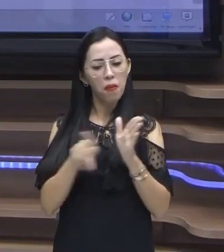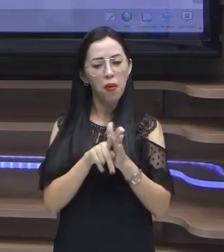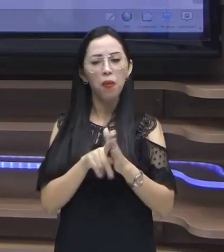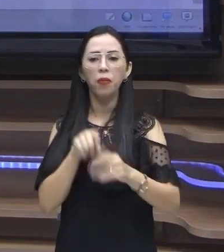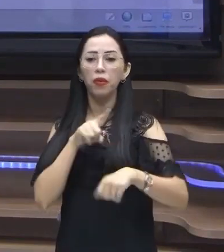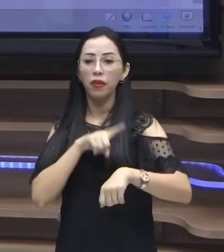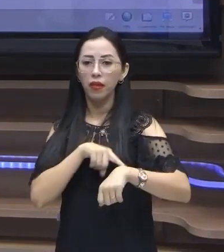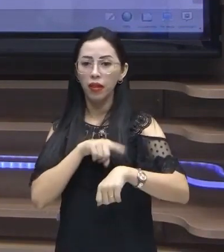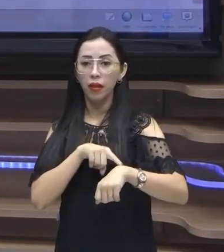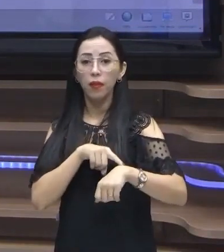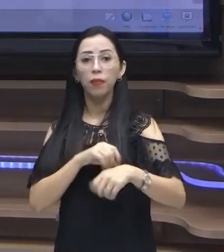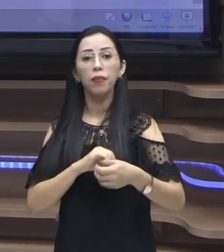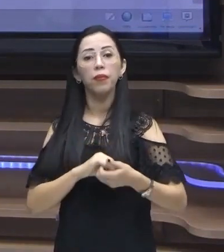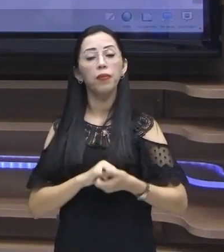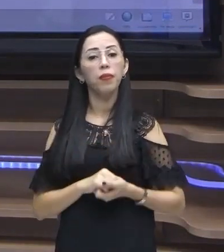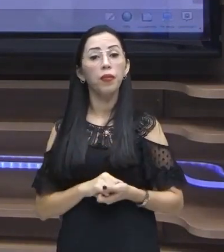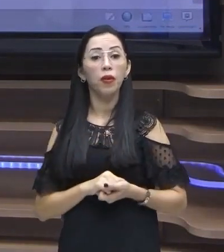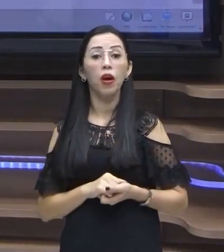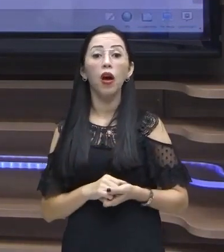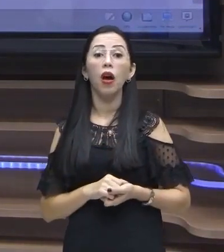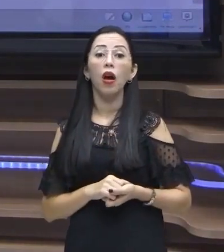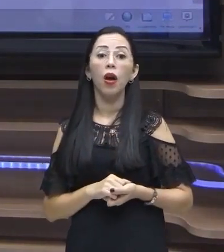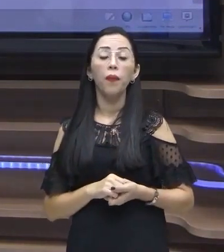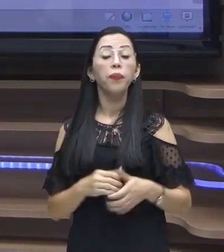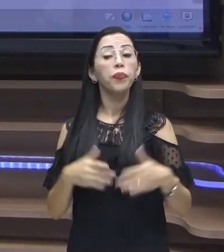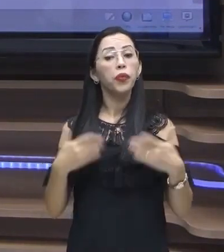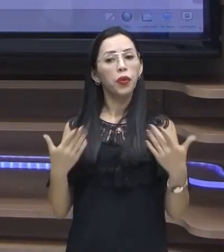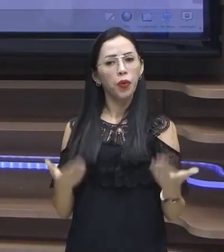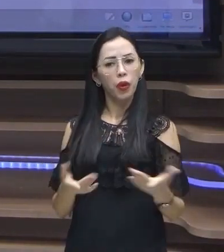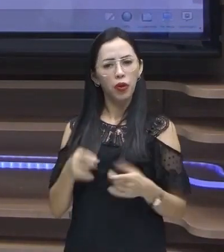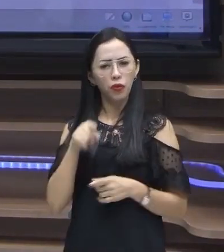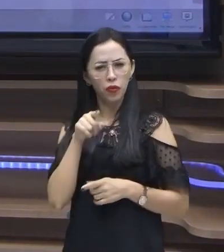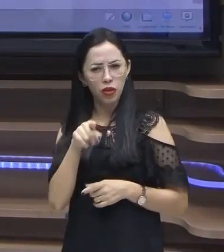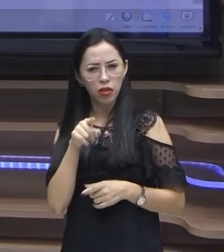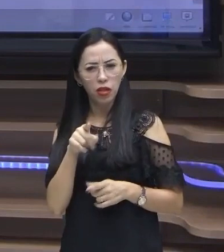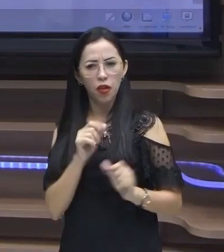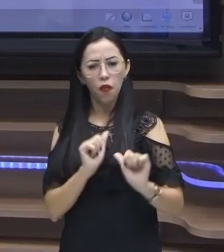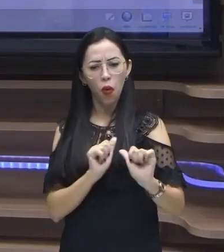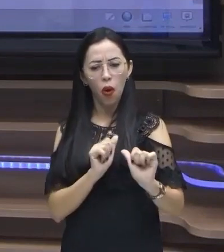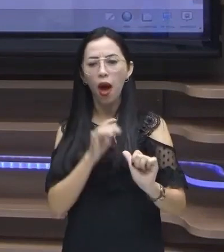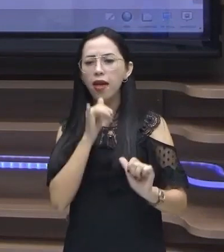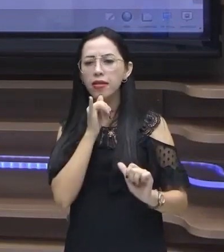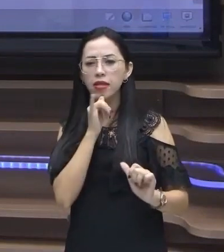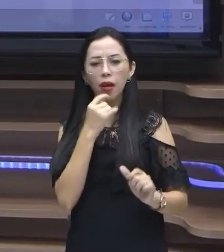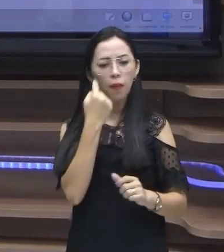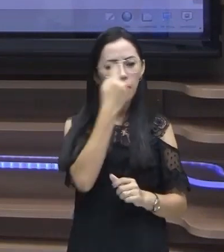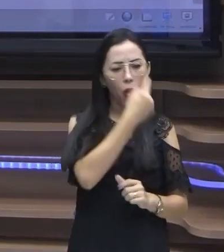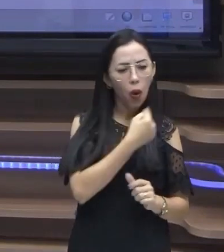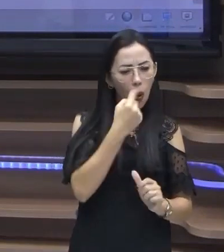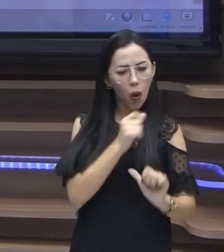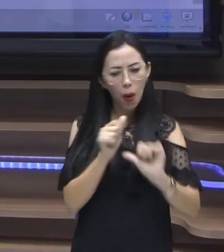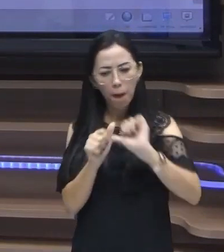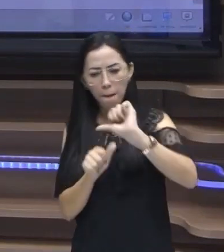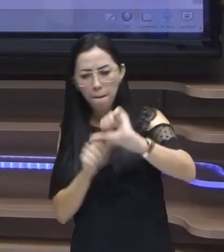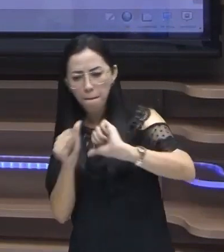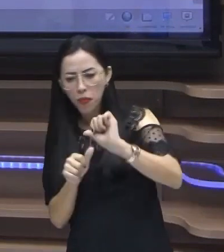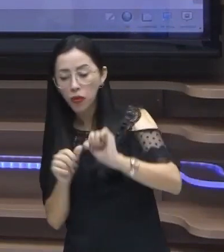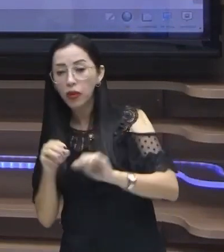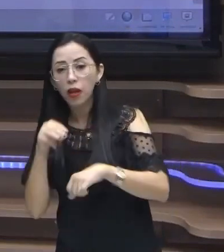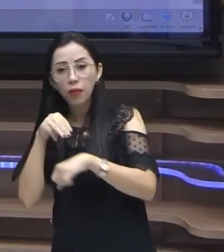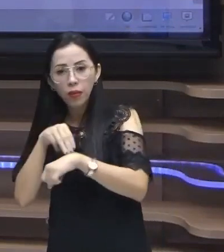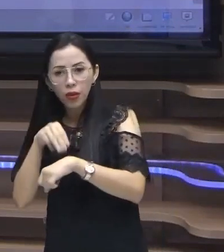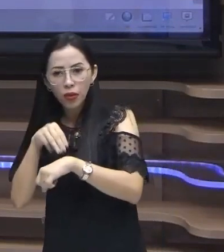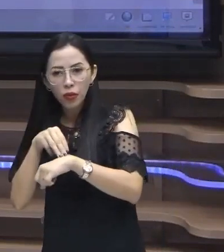tempo. Qual é a dica que eu dou para você? Quando você for fazer uma transformação, uma conversão de medida de tempo, verifique qual é a